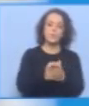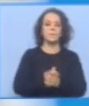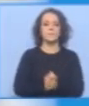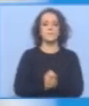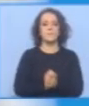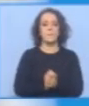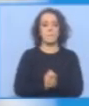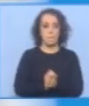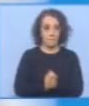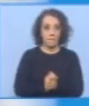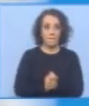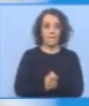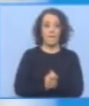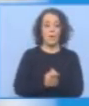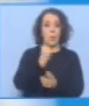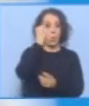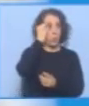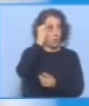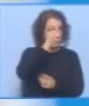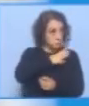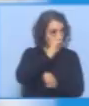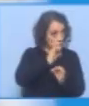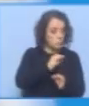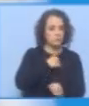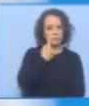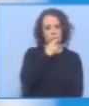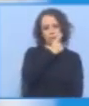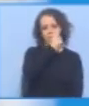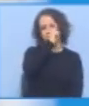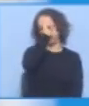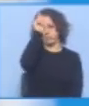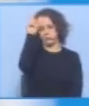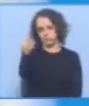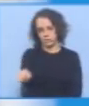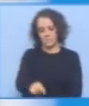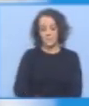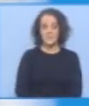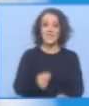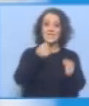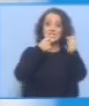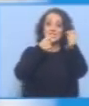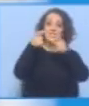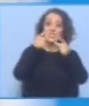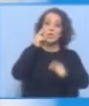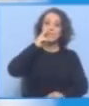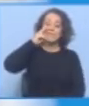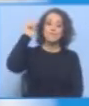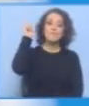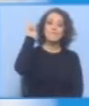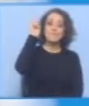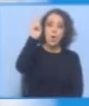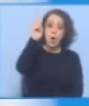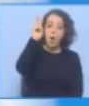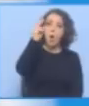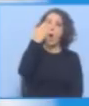Ouvido o rei, puseram-se a caminho. E eis que a estrela que tinham visto no Oriente seguia à